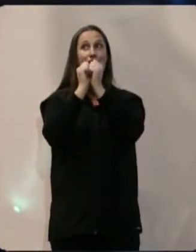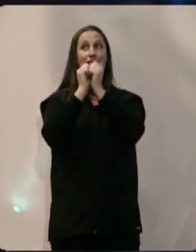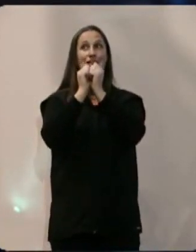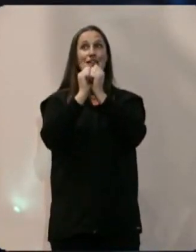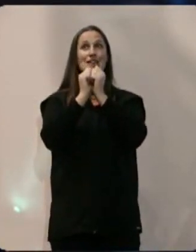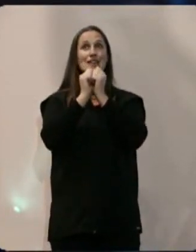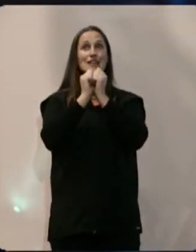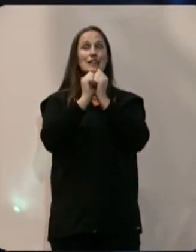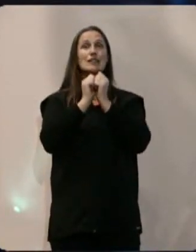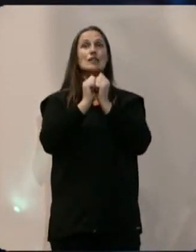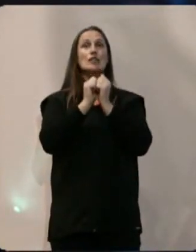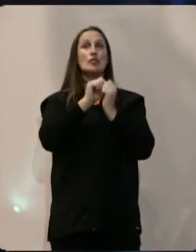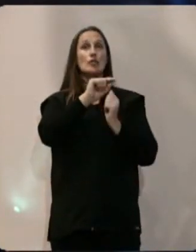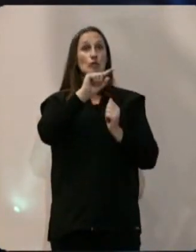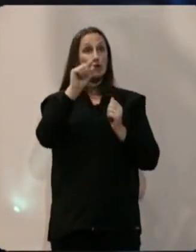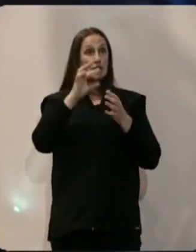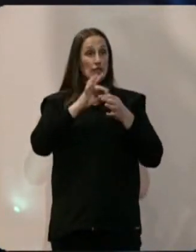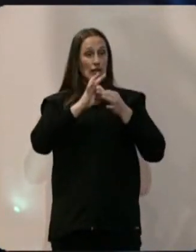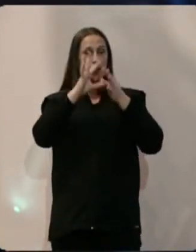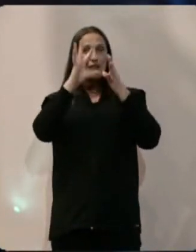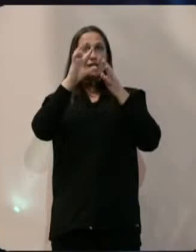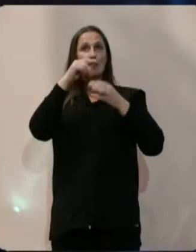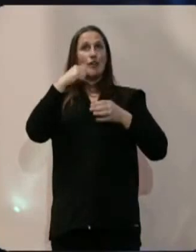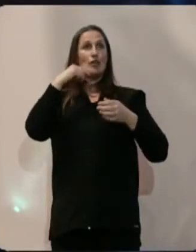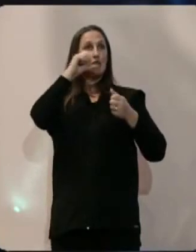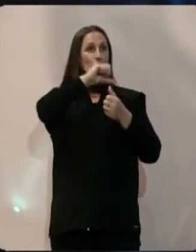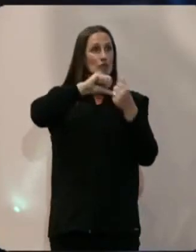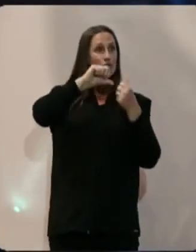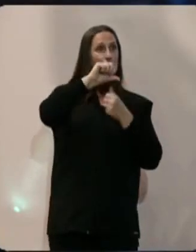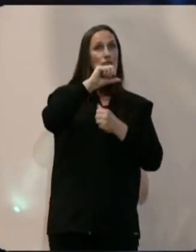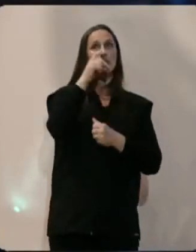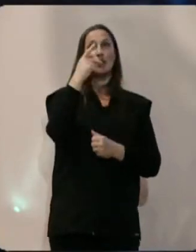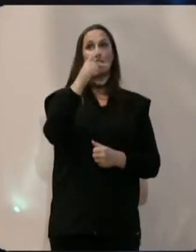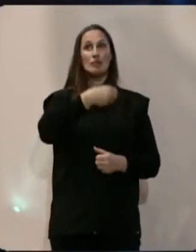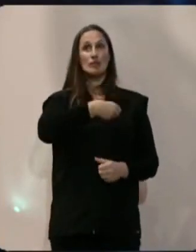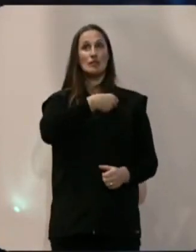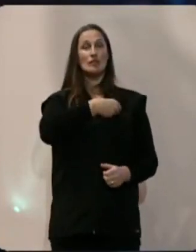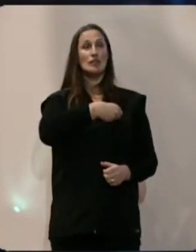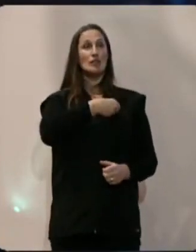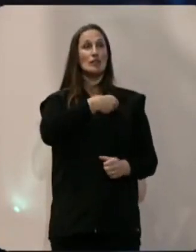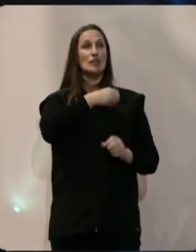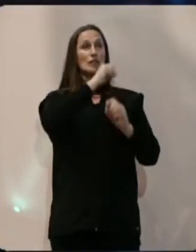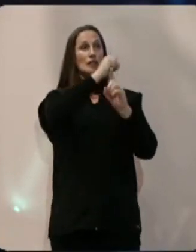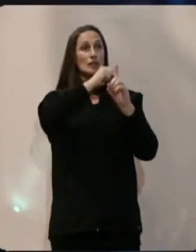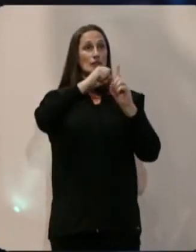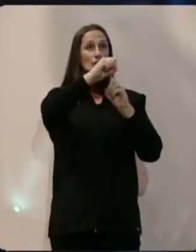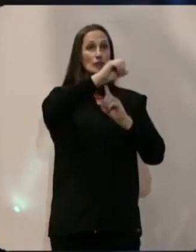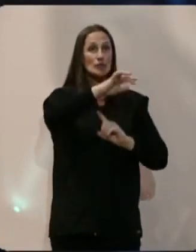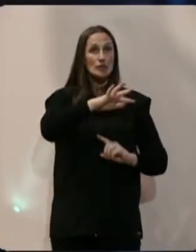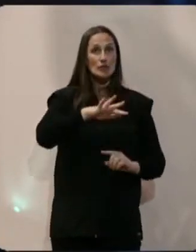visão do mundo, tua visão de si mesmo, da sociedade.